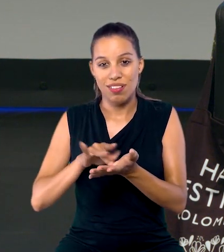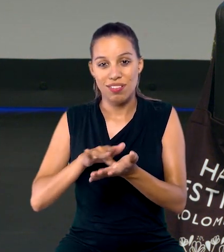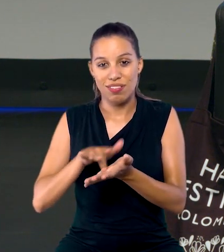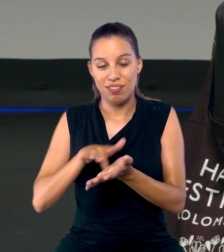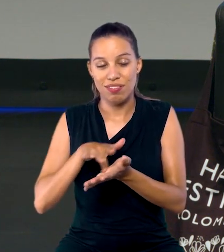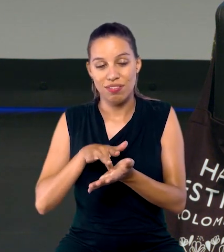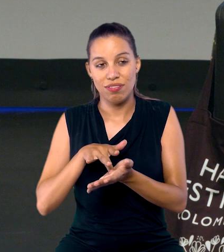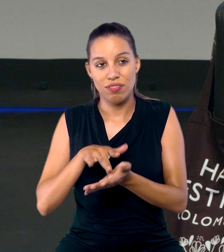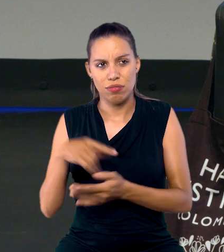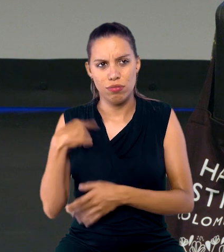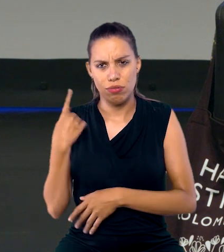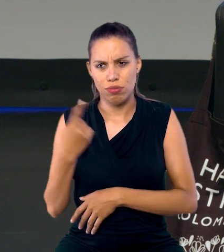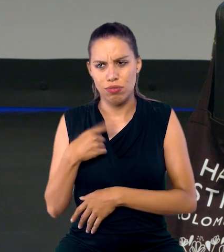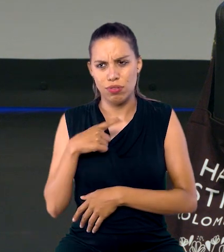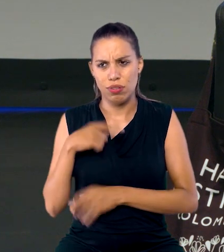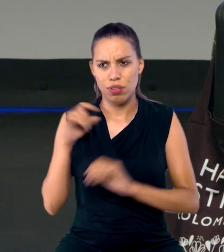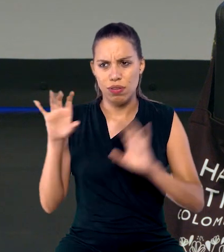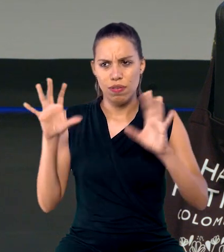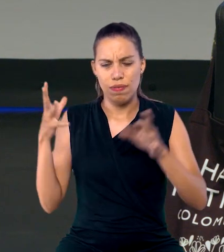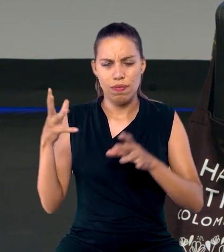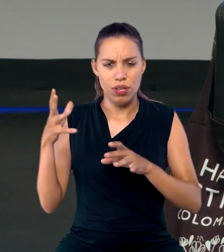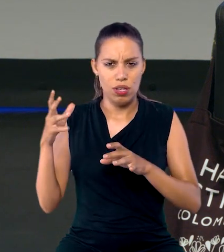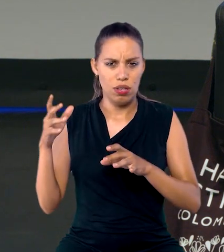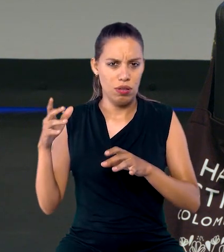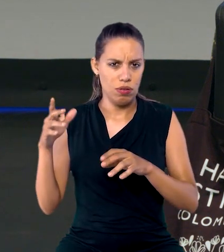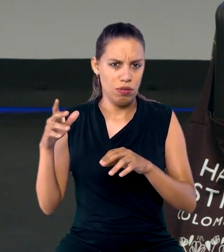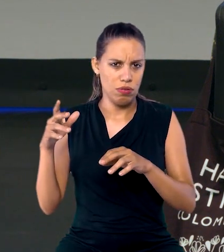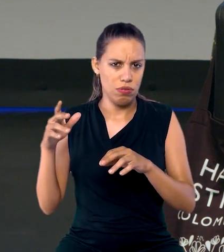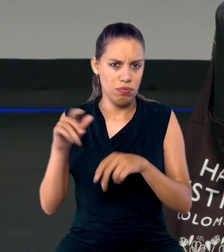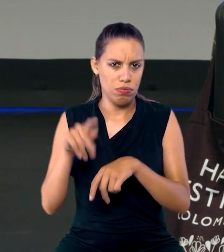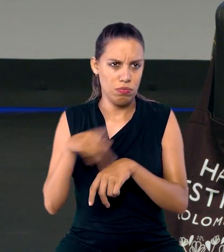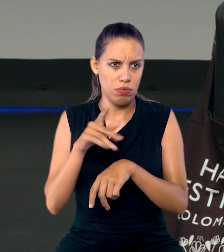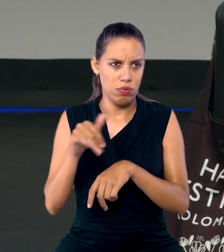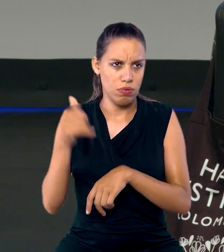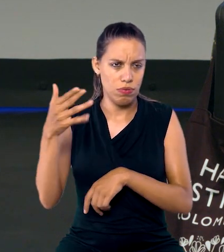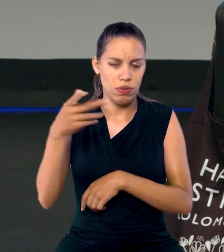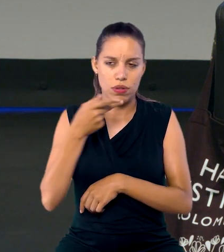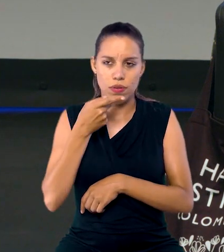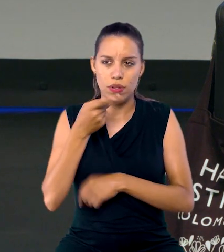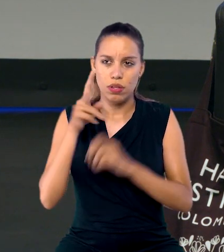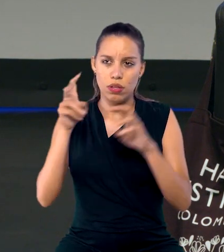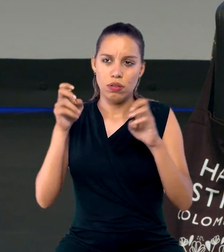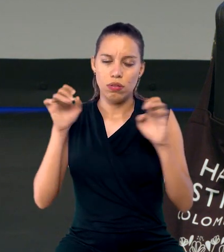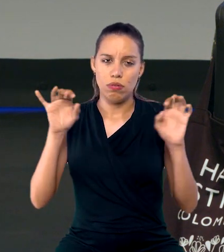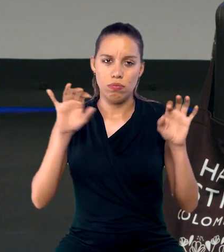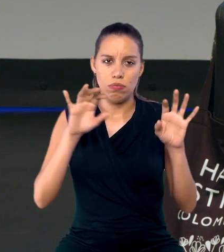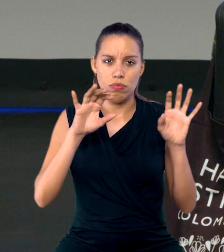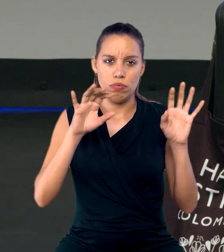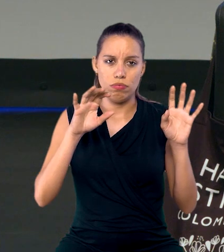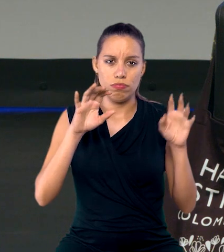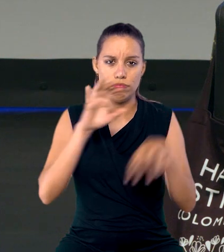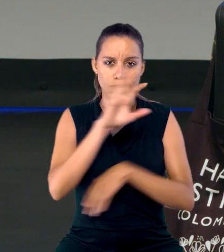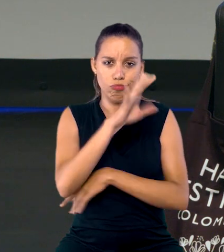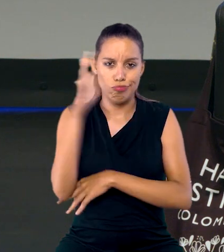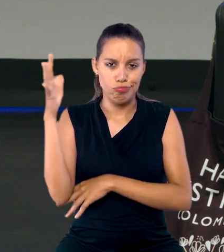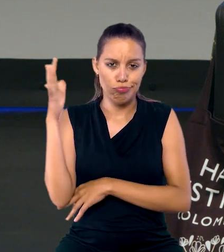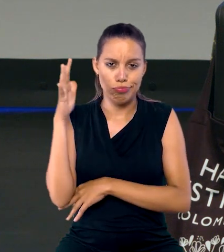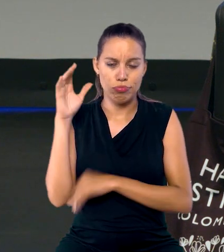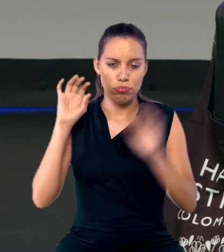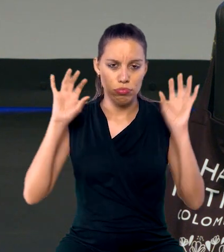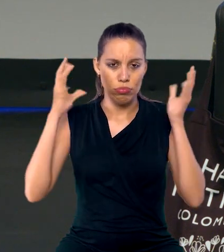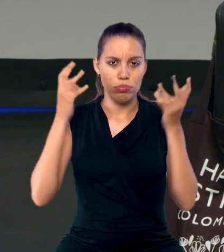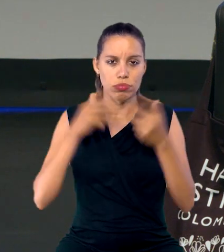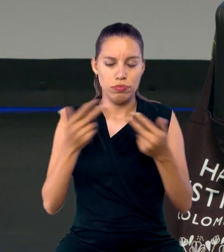esses eventos internacionais que acontecem sobre discussões de questões ambientais e tudo mais, e aí